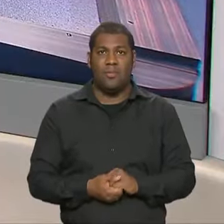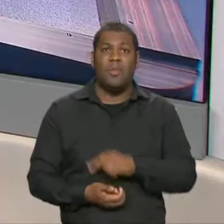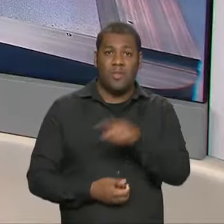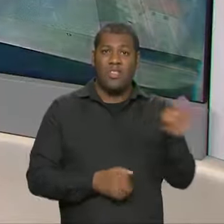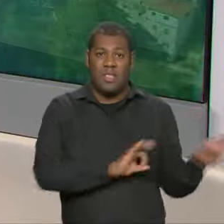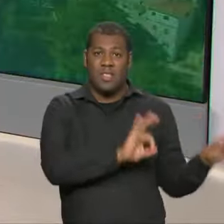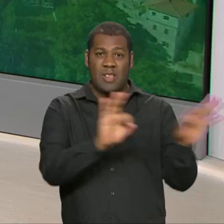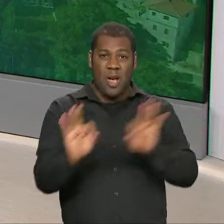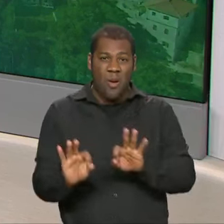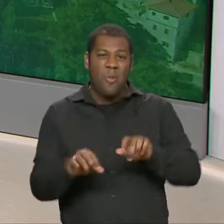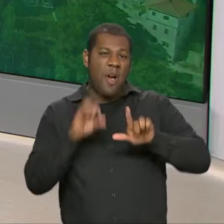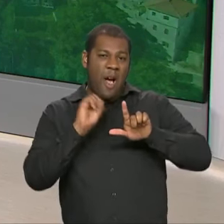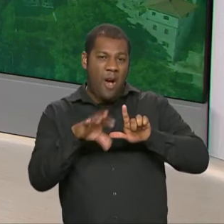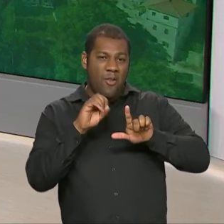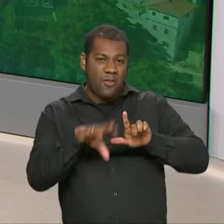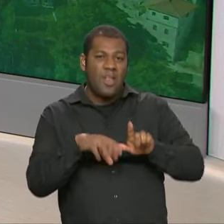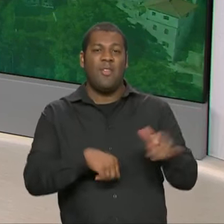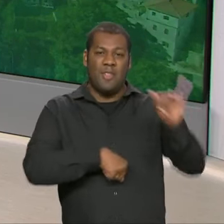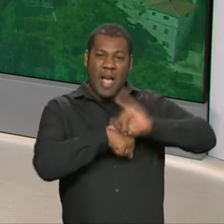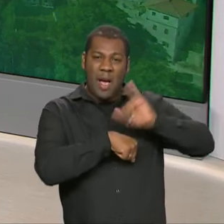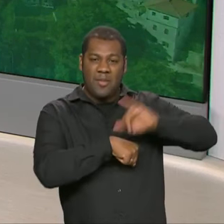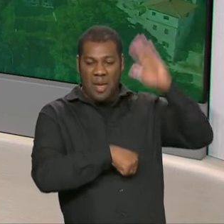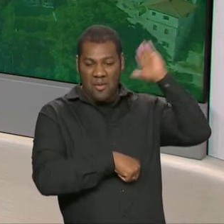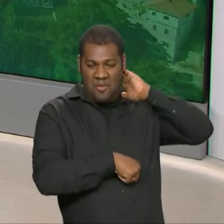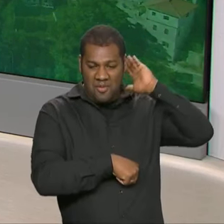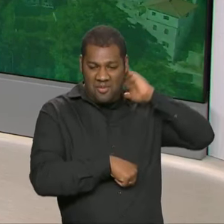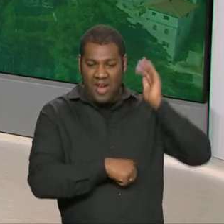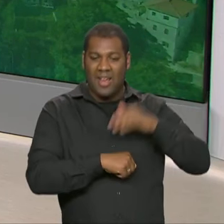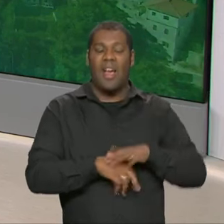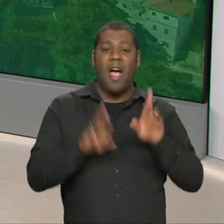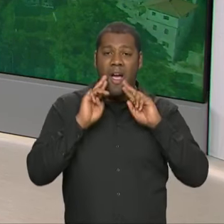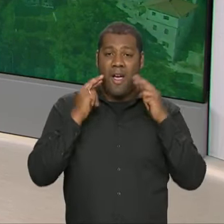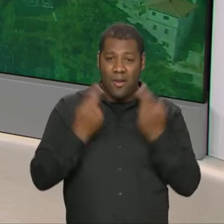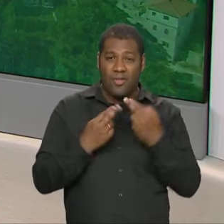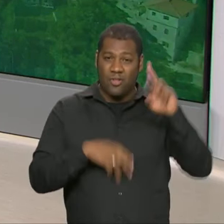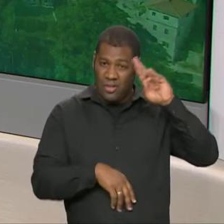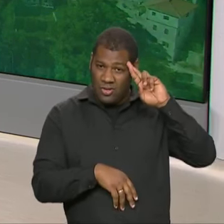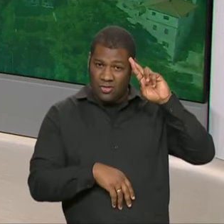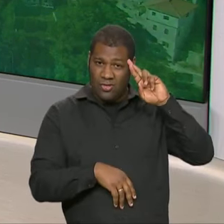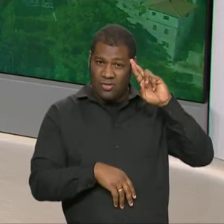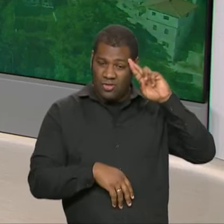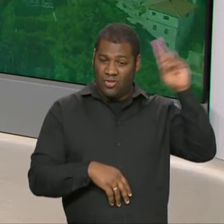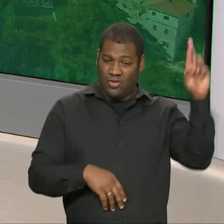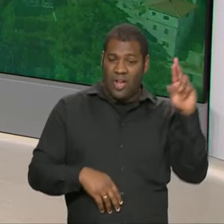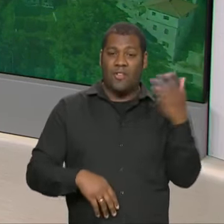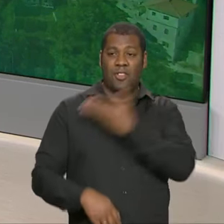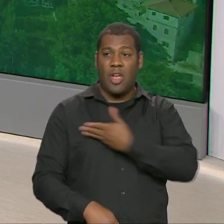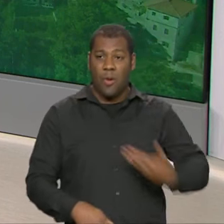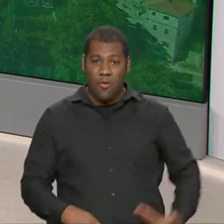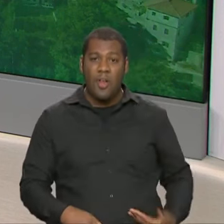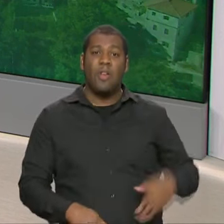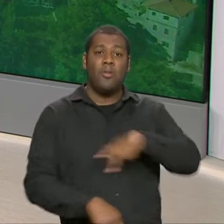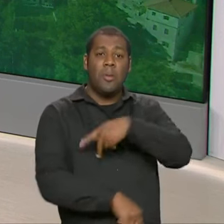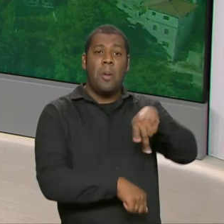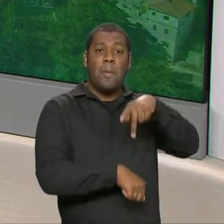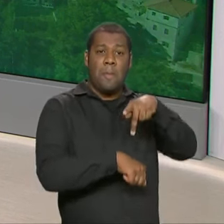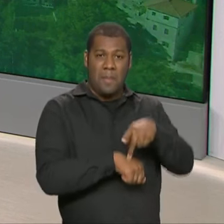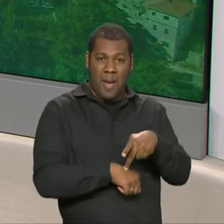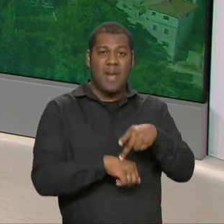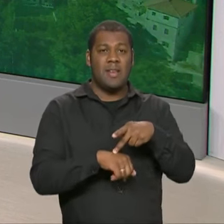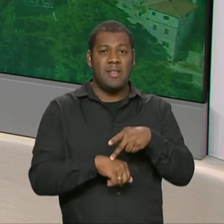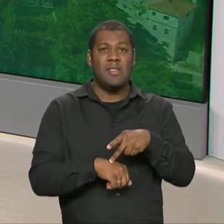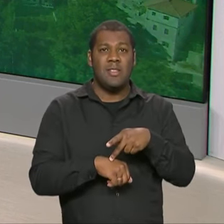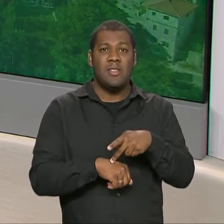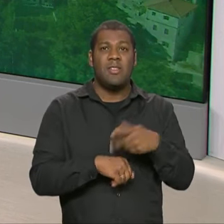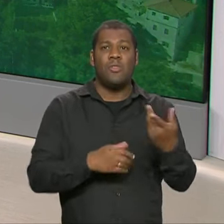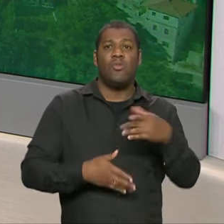Você acompanhou aí ao vivo, direto de Belém, no Pará, a reunião dos chefes de Estado e de governo dos países signatários